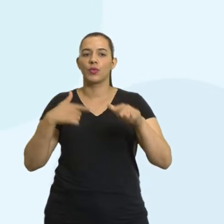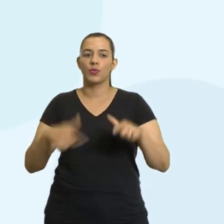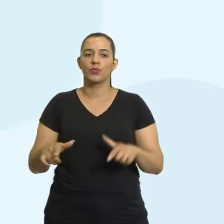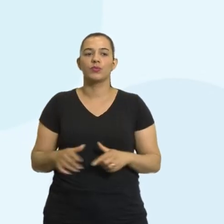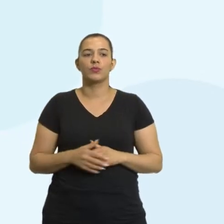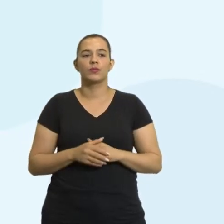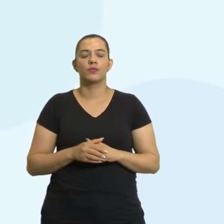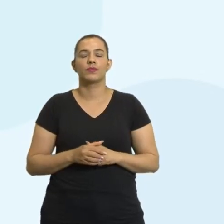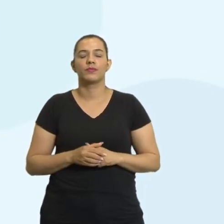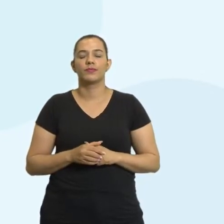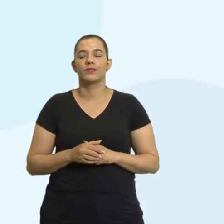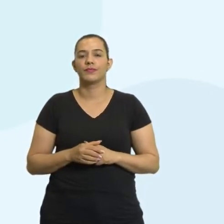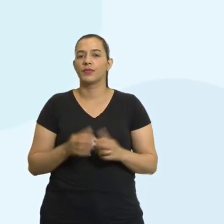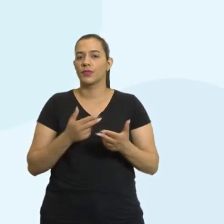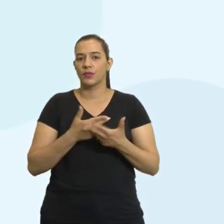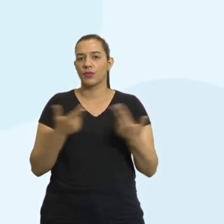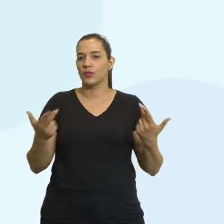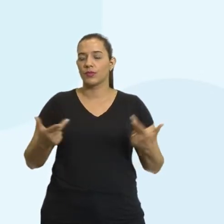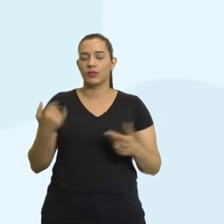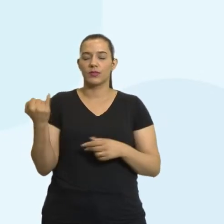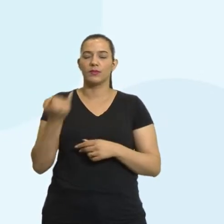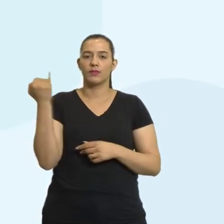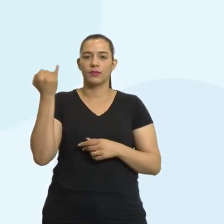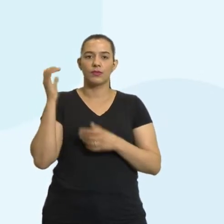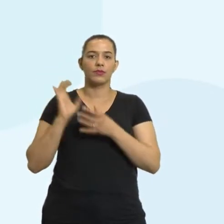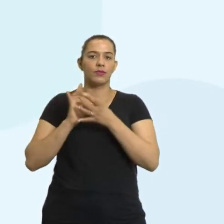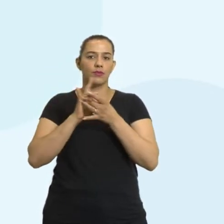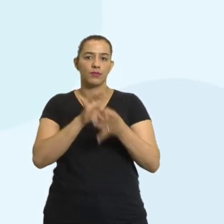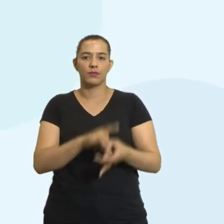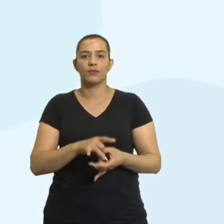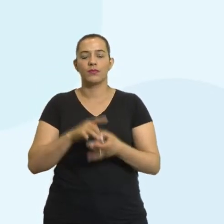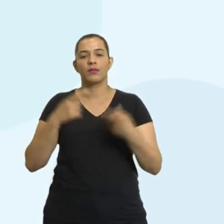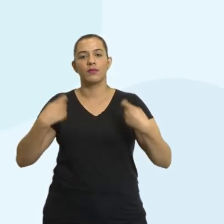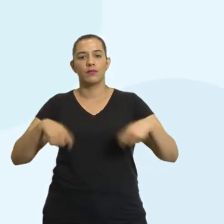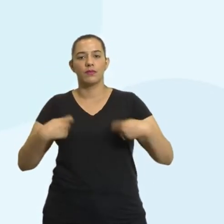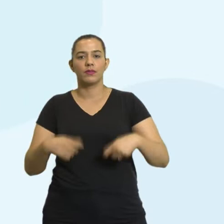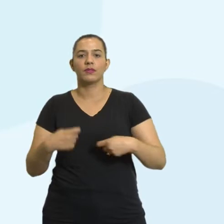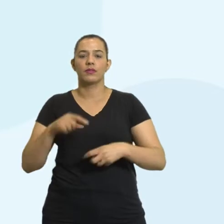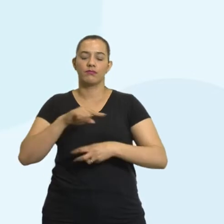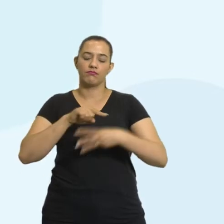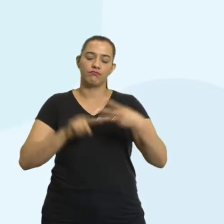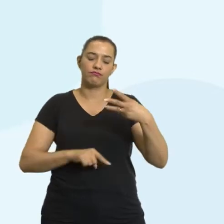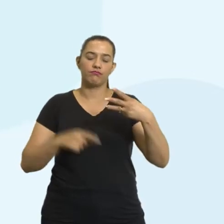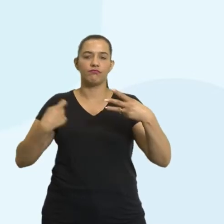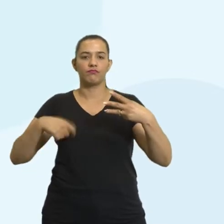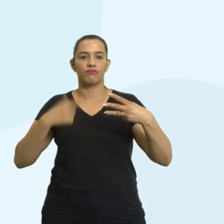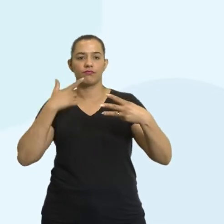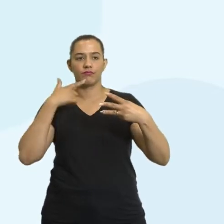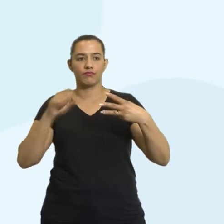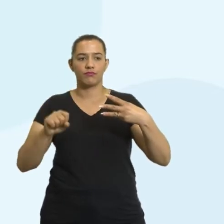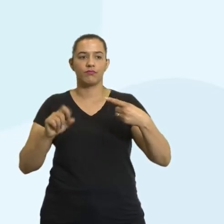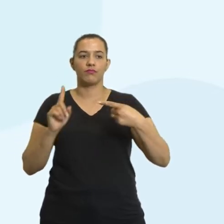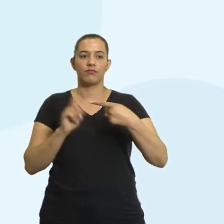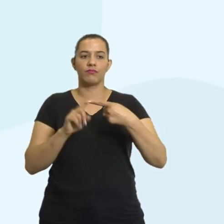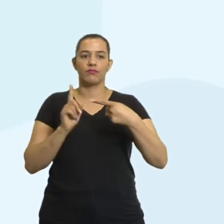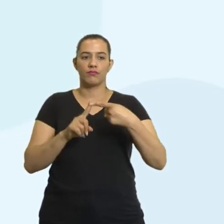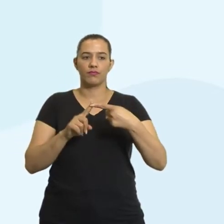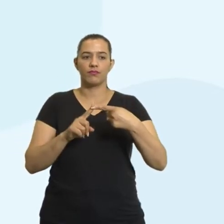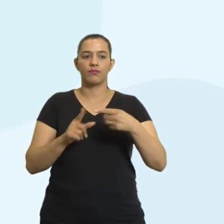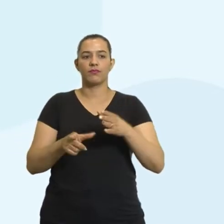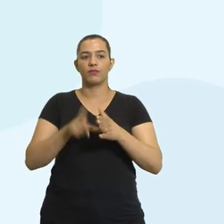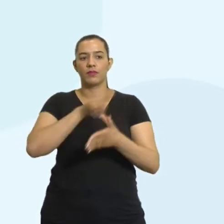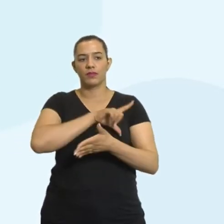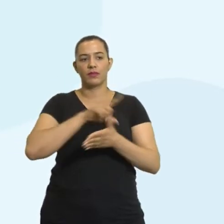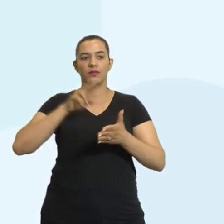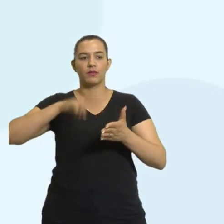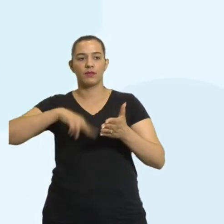grandes contextos nos quais eles estiverem inseridos e precisarem dessa prática de linguagem, tá? Então, antes da